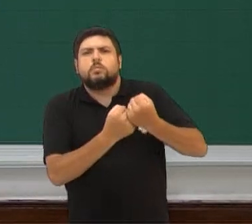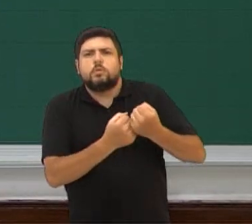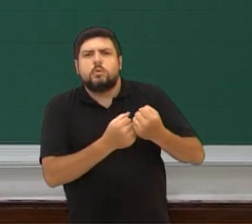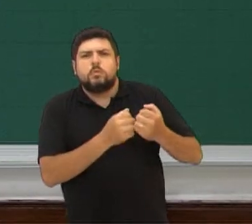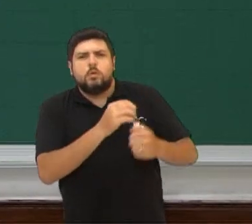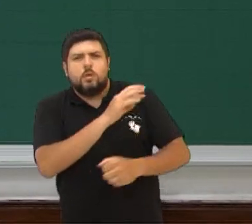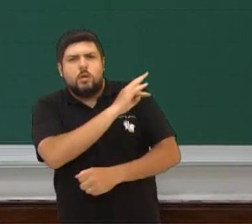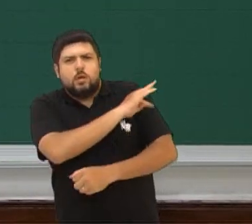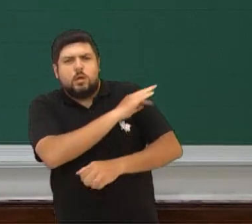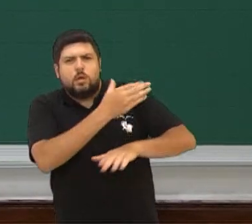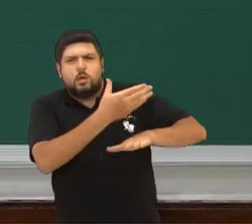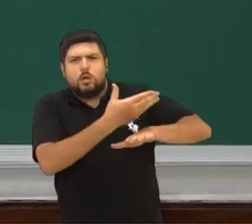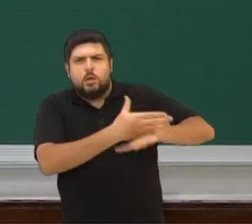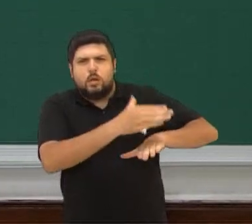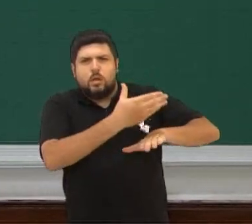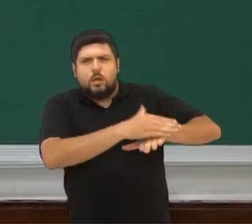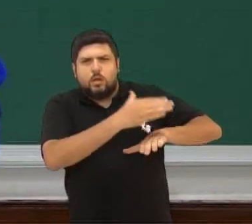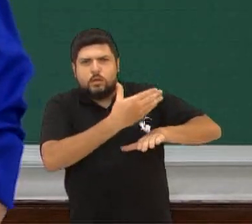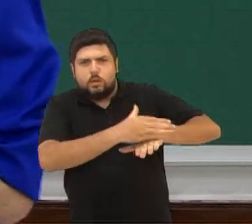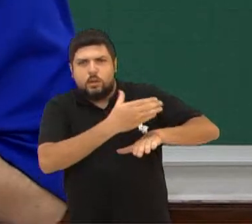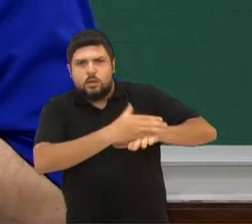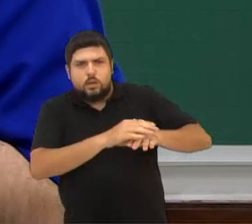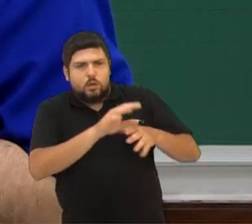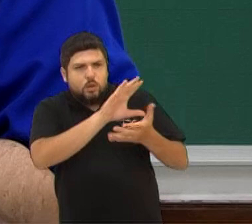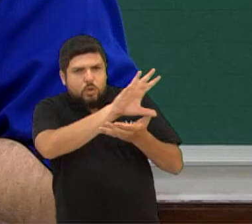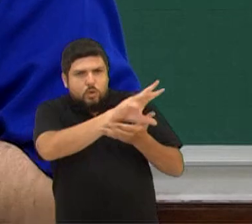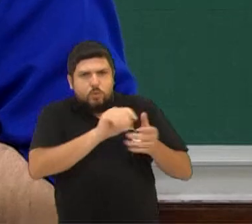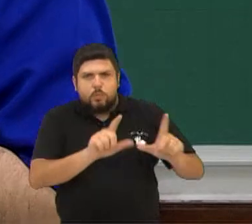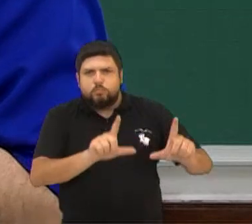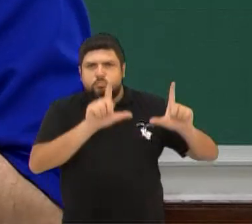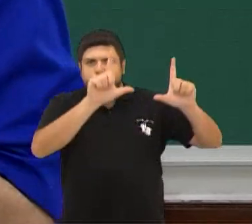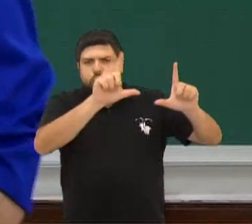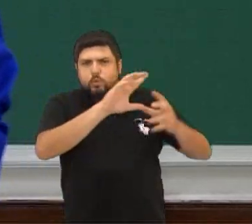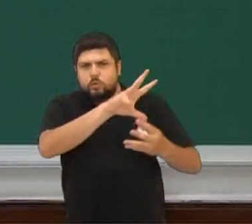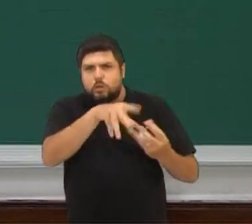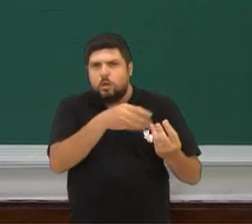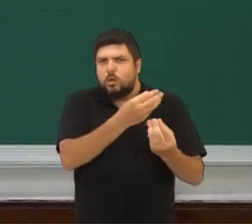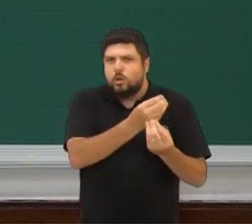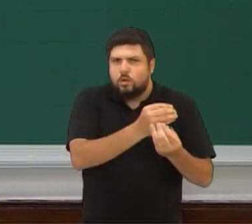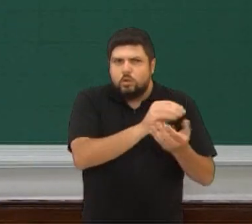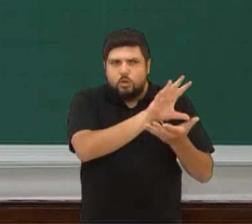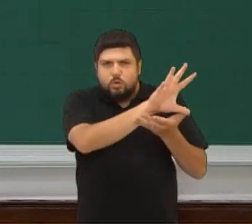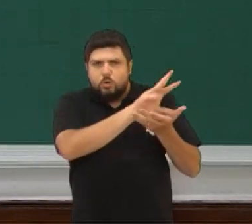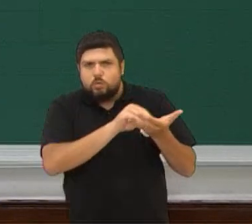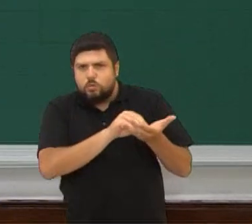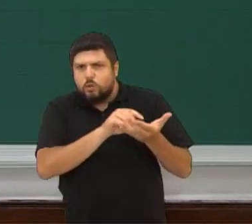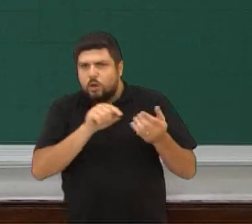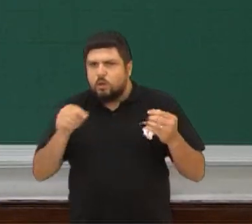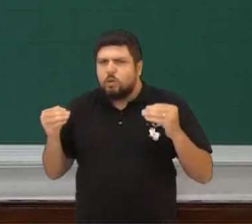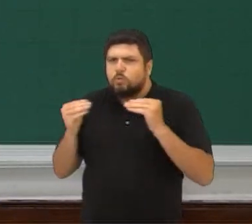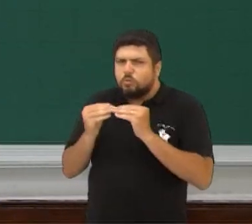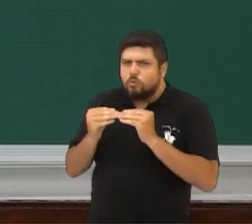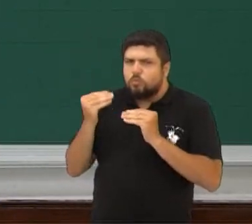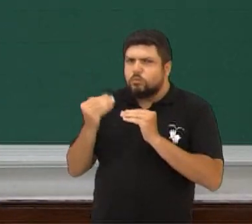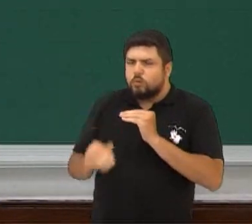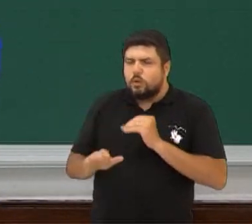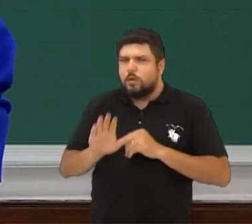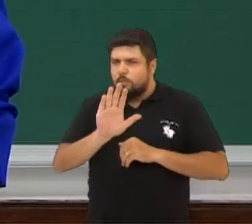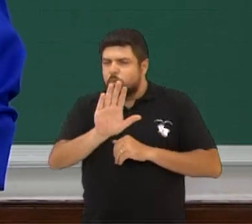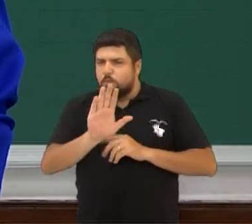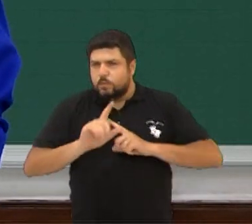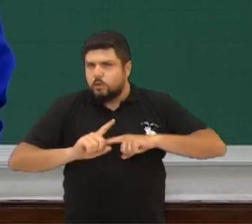técnicas de reprodução das obras de arte? Acho que a gente já vai responder isso em breve, né, professor? Responder. Então dá uma seguradinha aí que a gente